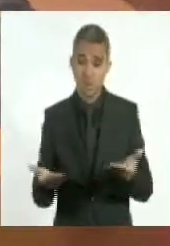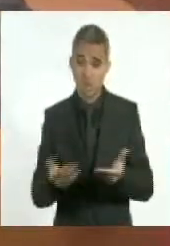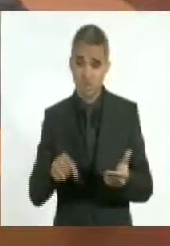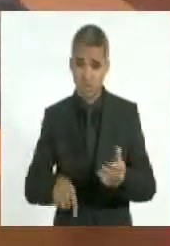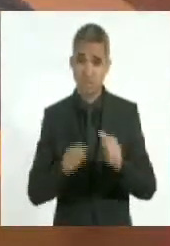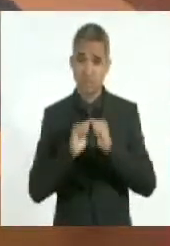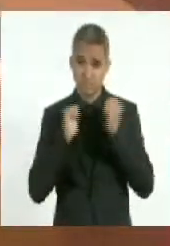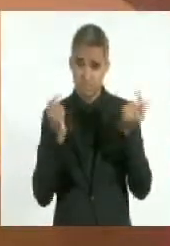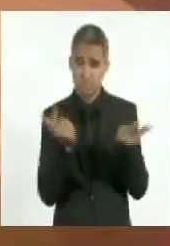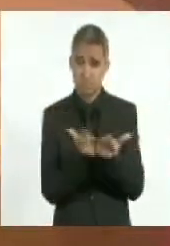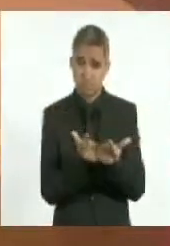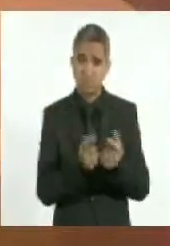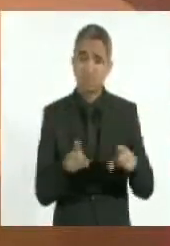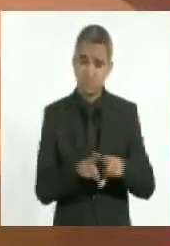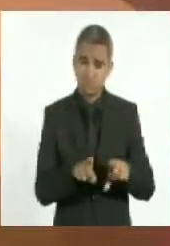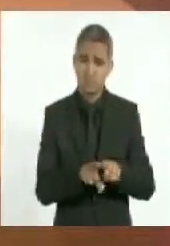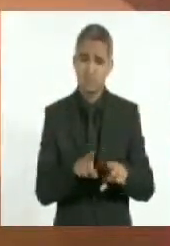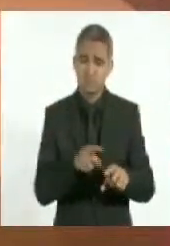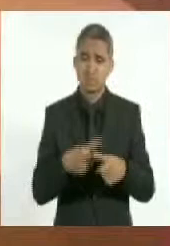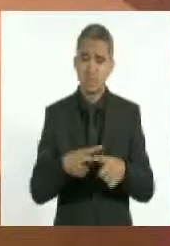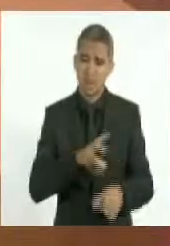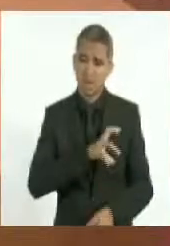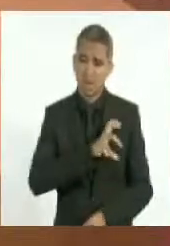paixão, porque eu não tenho dúvida,